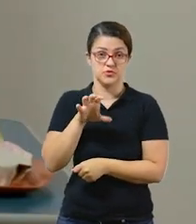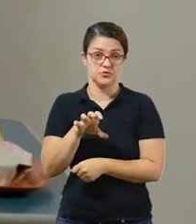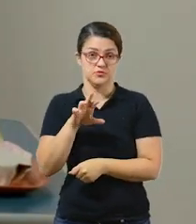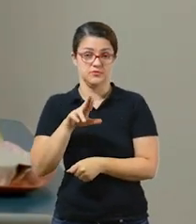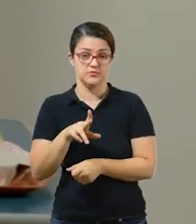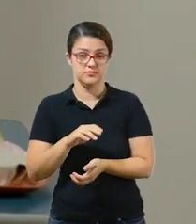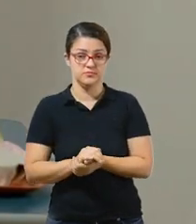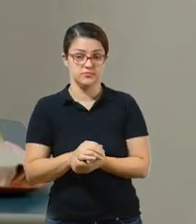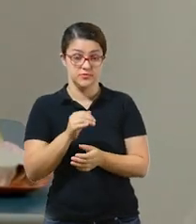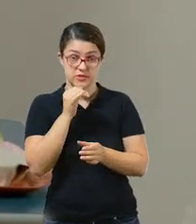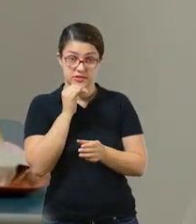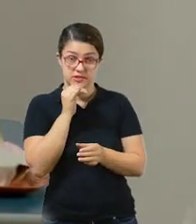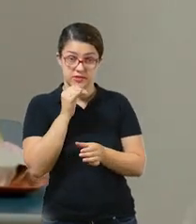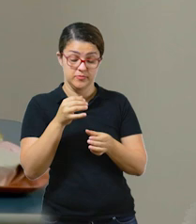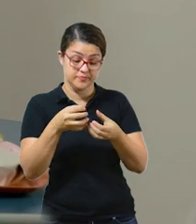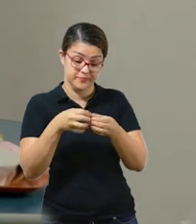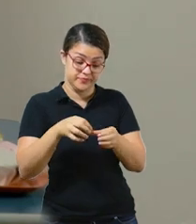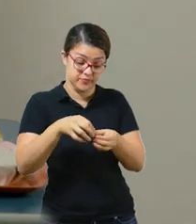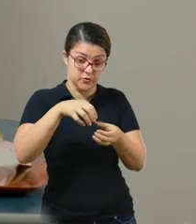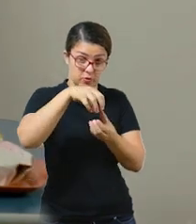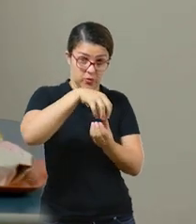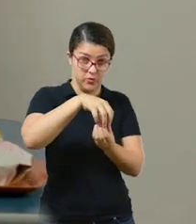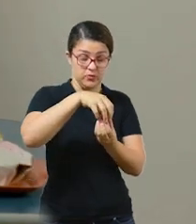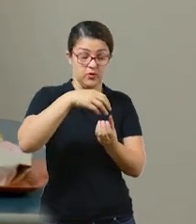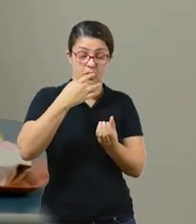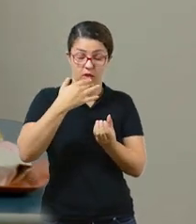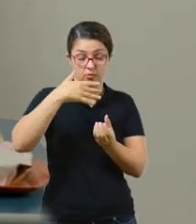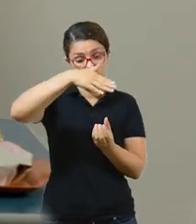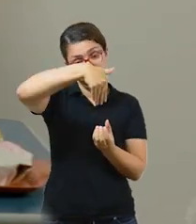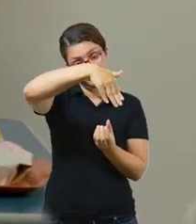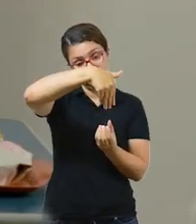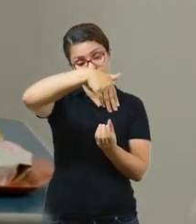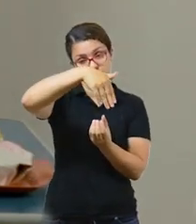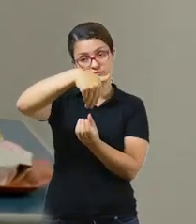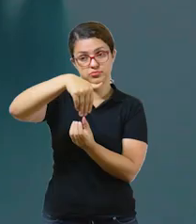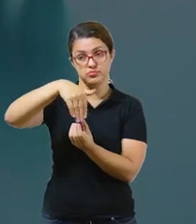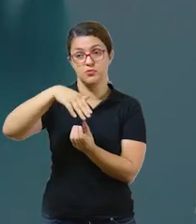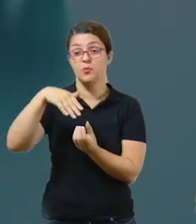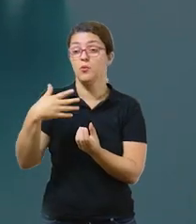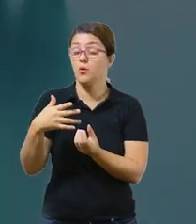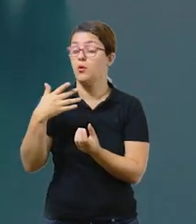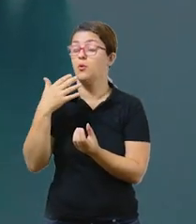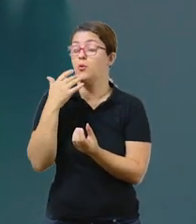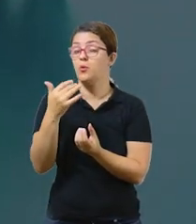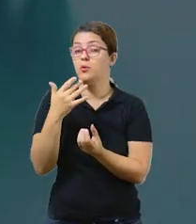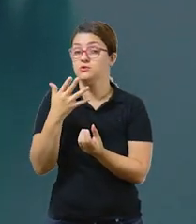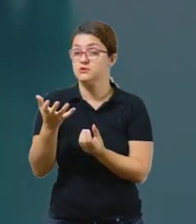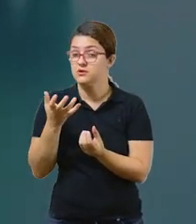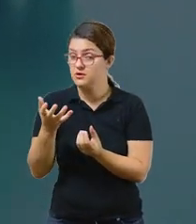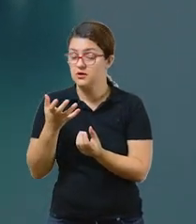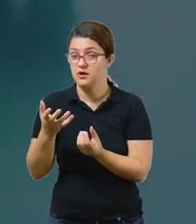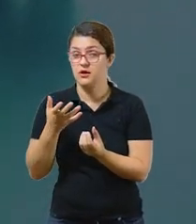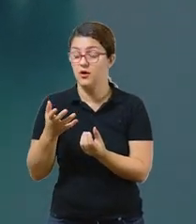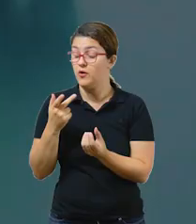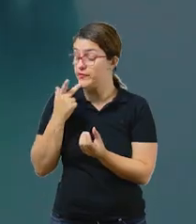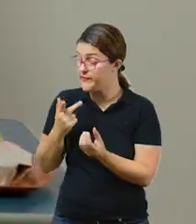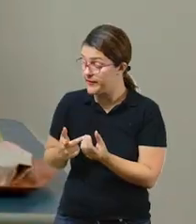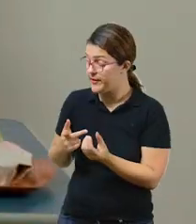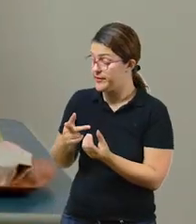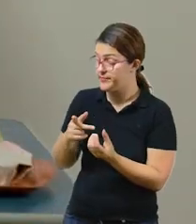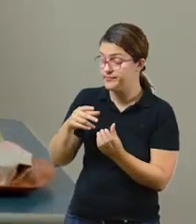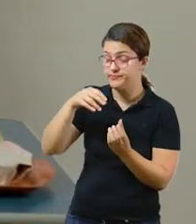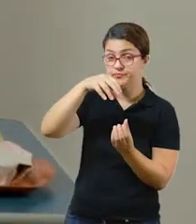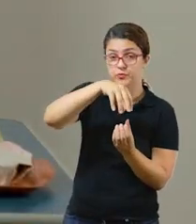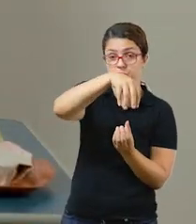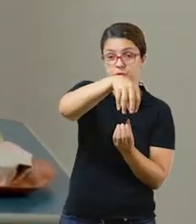casquinhas de ovo por fora mesmo. Então você vai indicar a cor que você quer que a criança quebre. Então você espalha na bandejinha e fala para